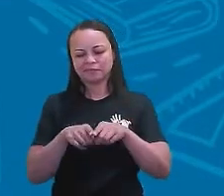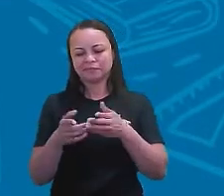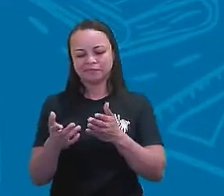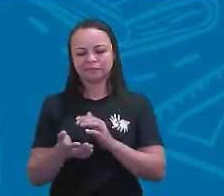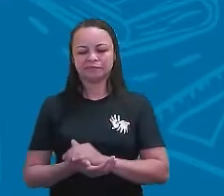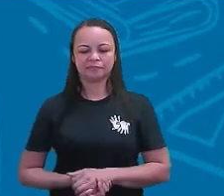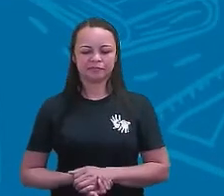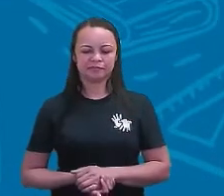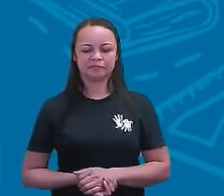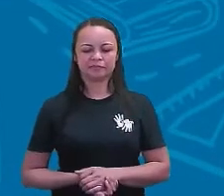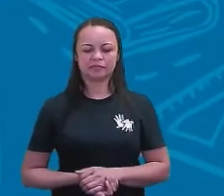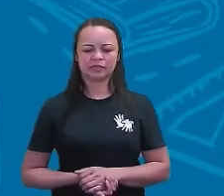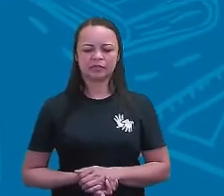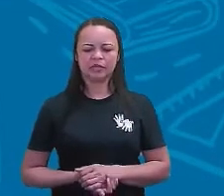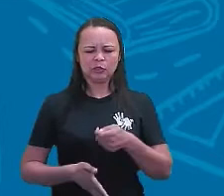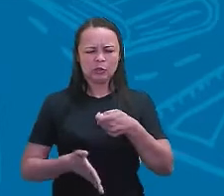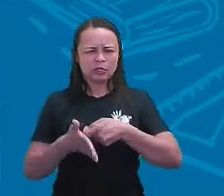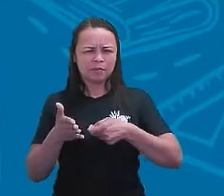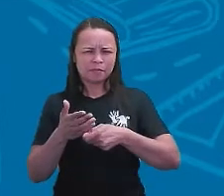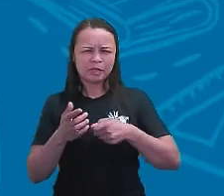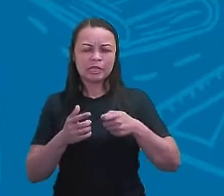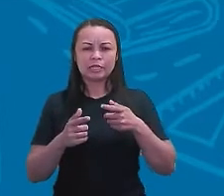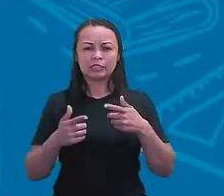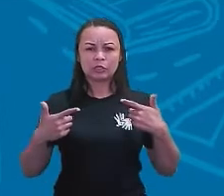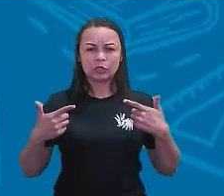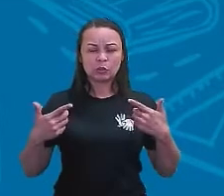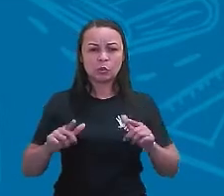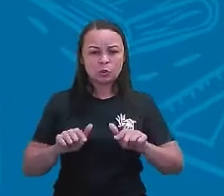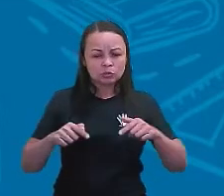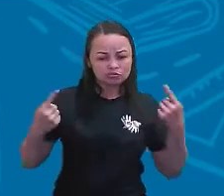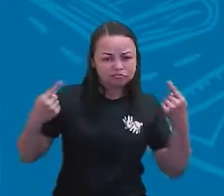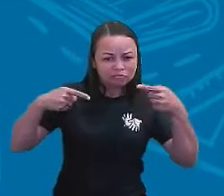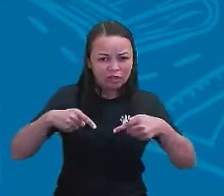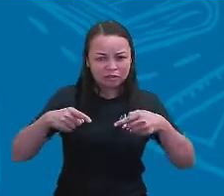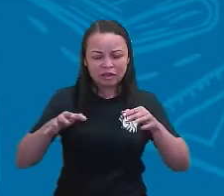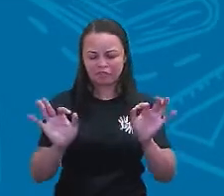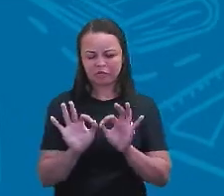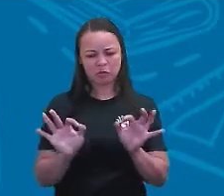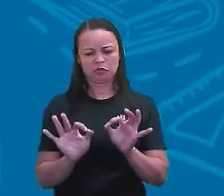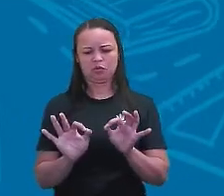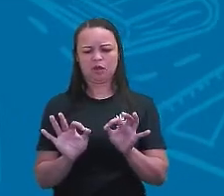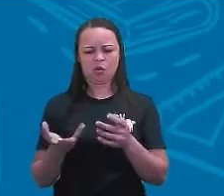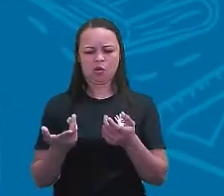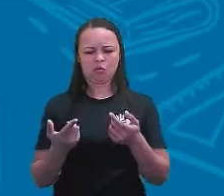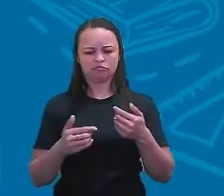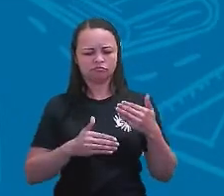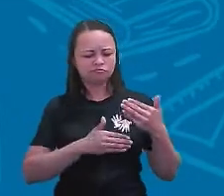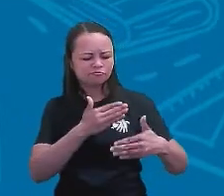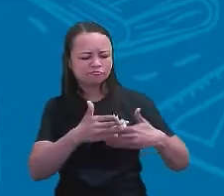essa. Don't limit your challenge. Challenge your limits. Ou